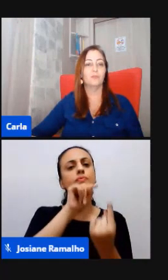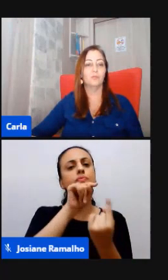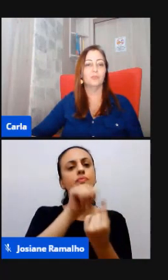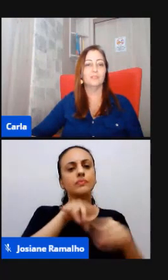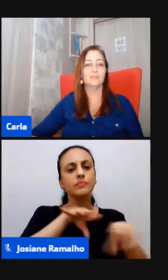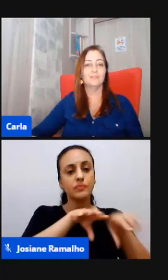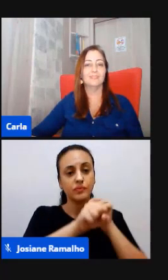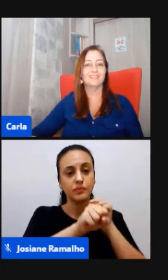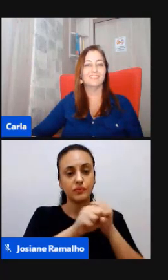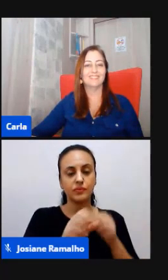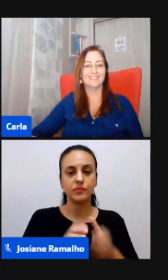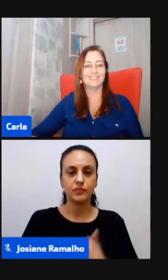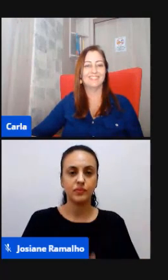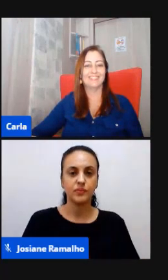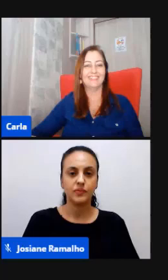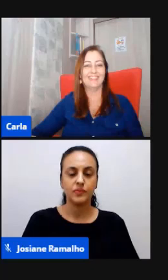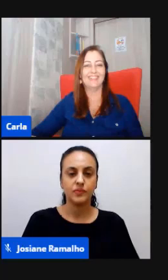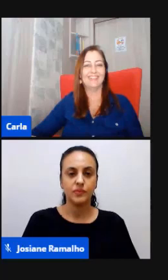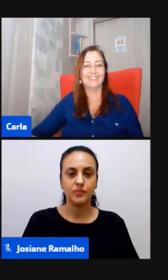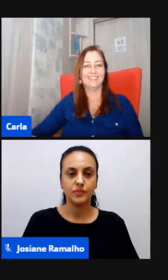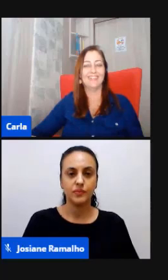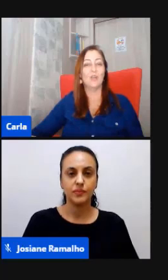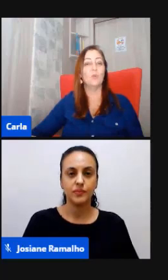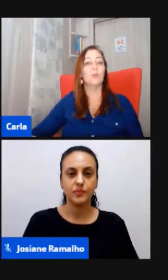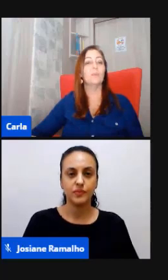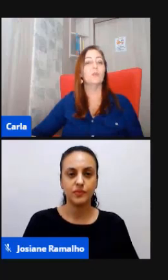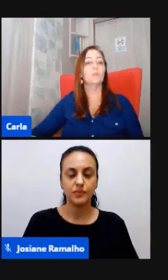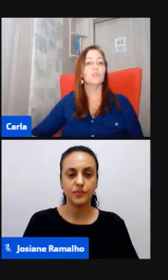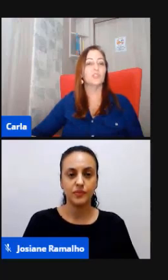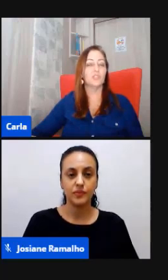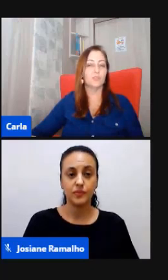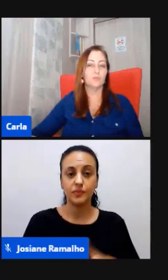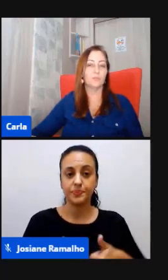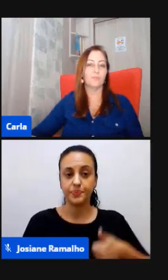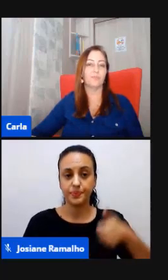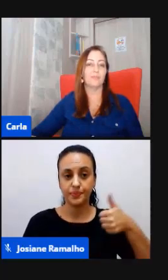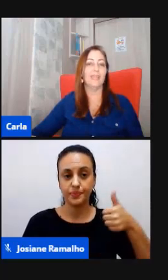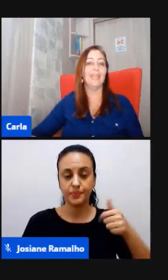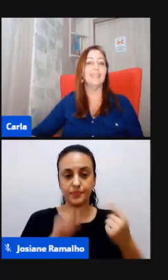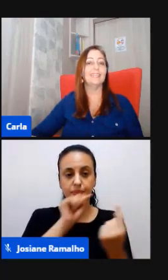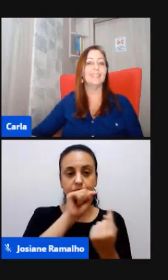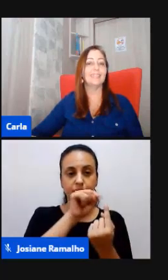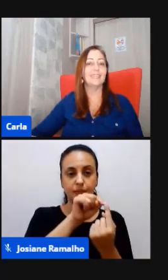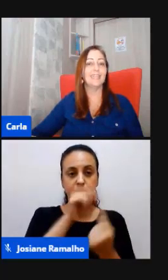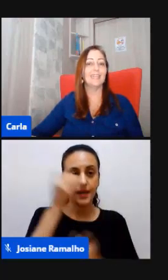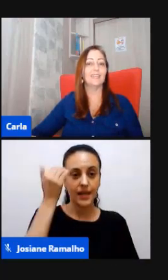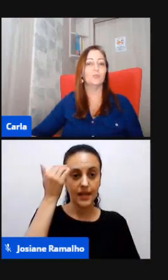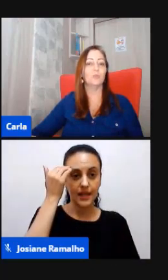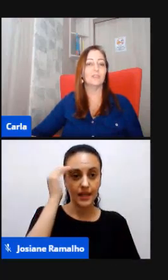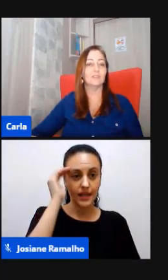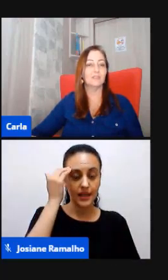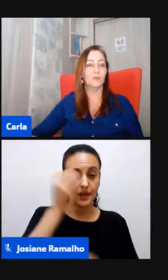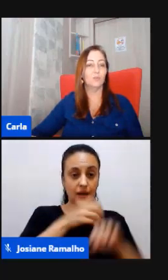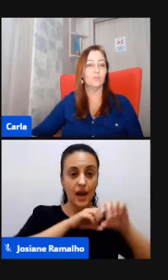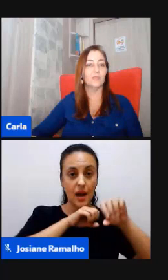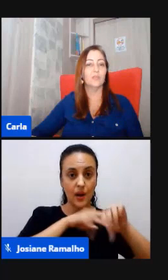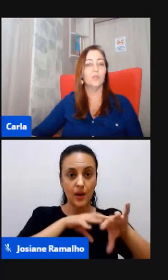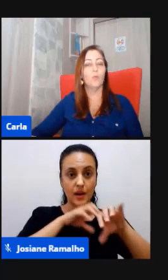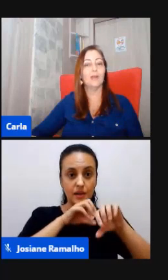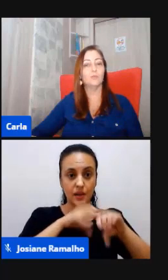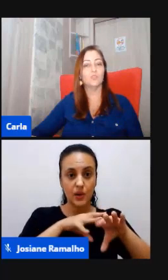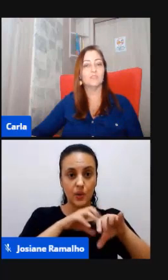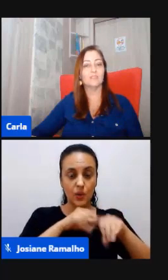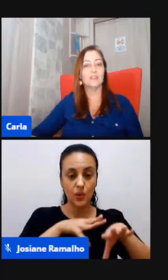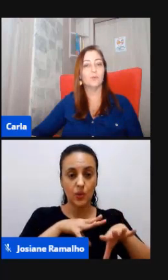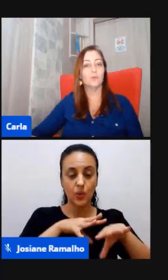Por favor. O primeiro objetivo entender a educação e